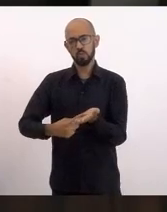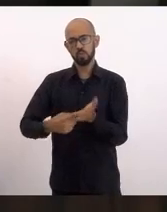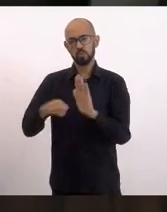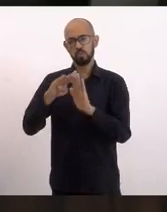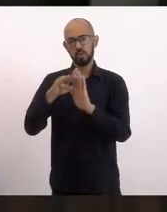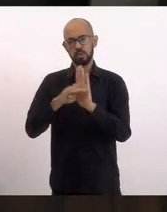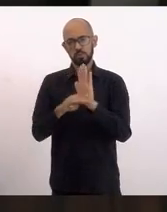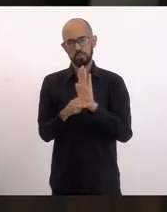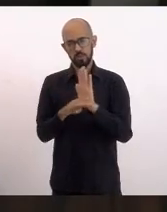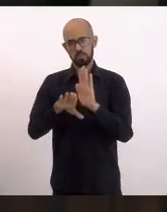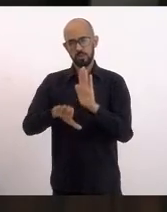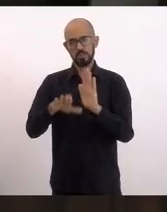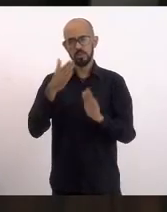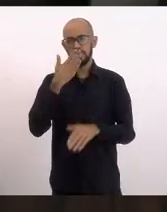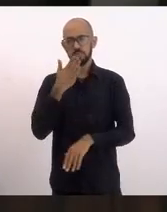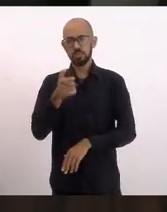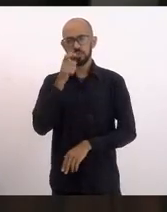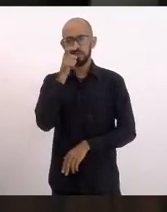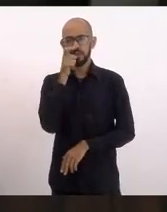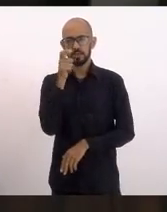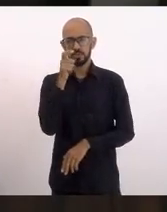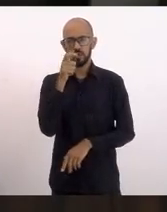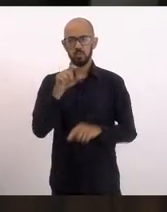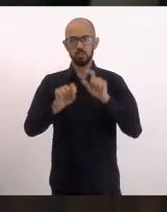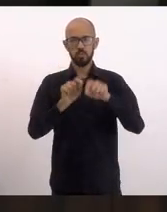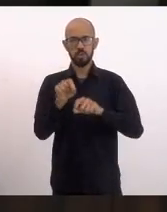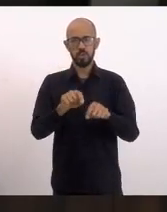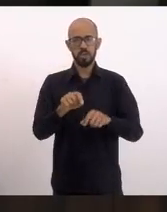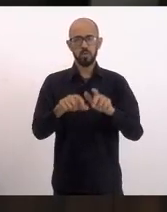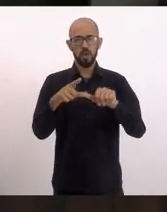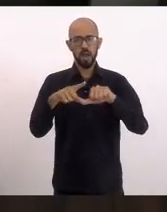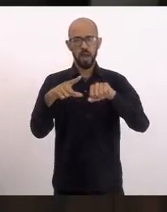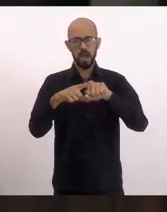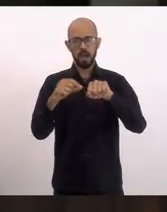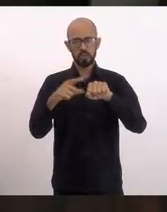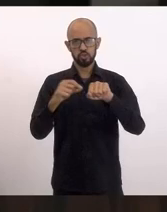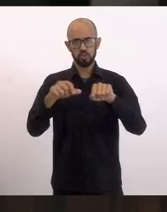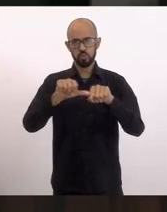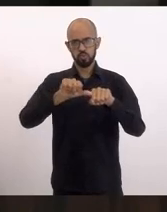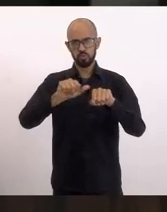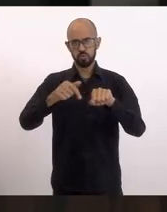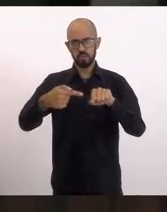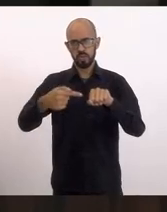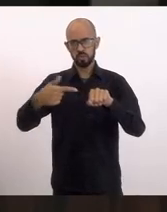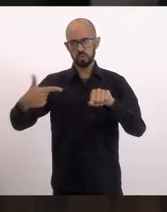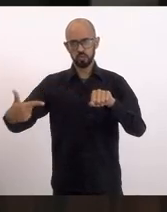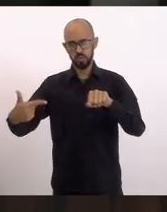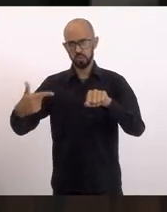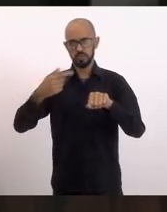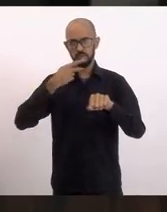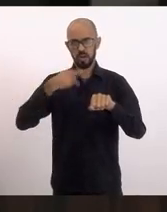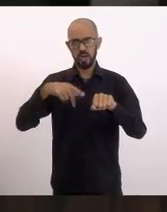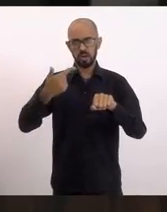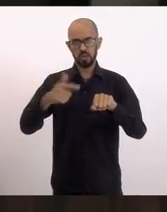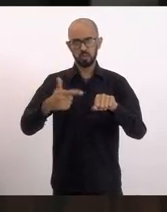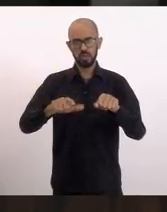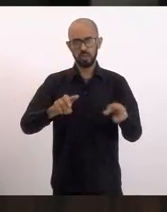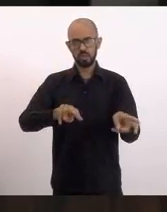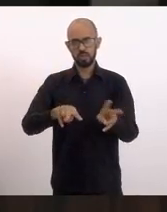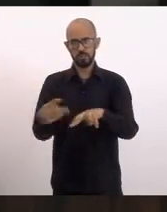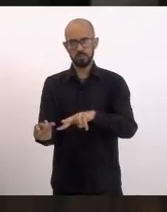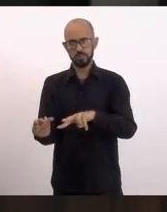queria chamar a atenção dos senhores parlamentares que o artigo 172, parágrafo 4º, diz: não haverá encaminhamento de votação de